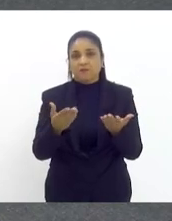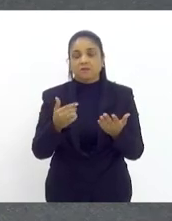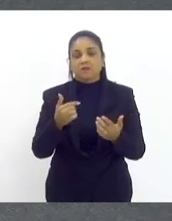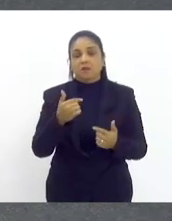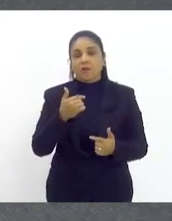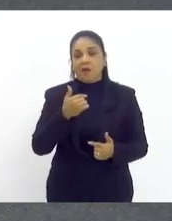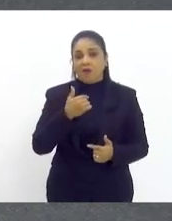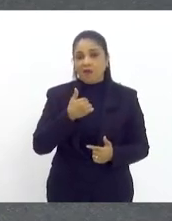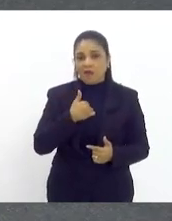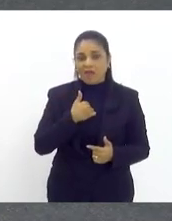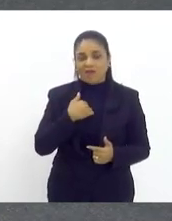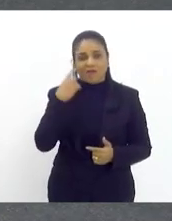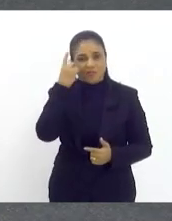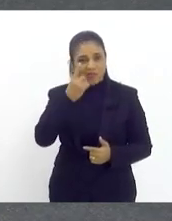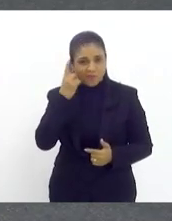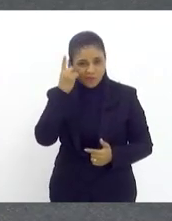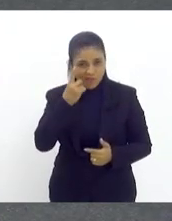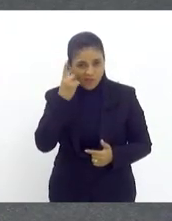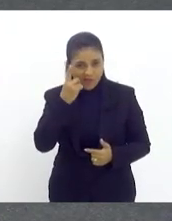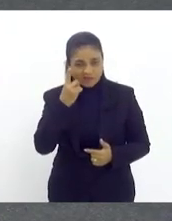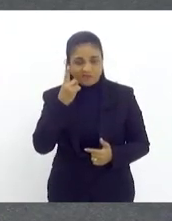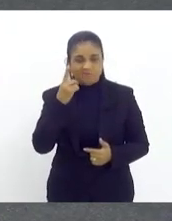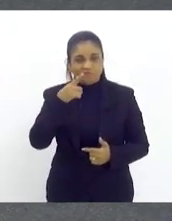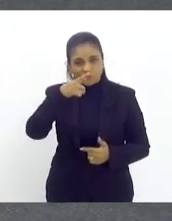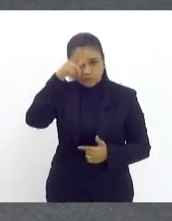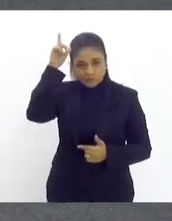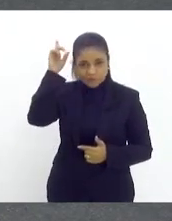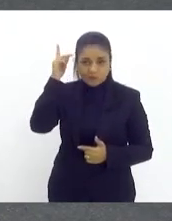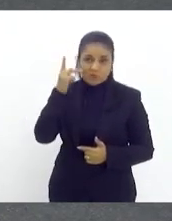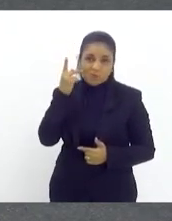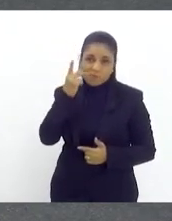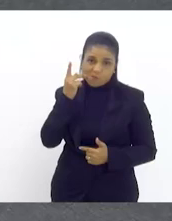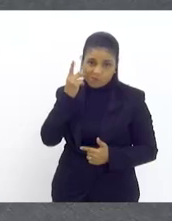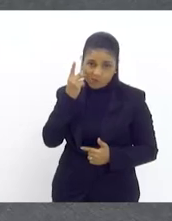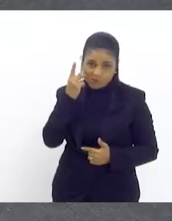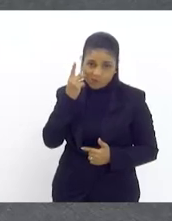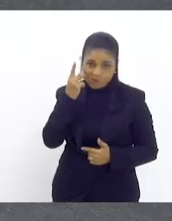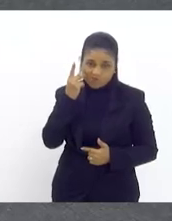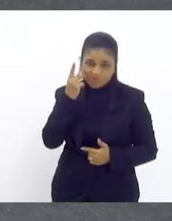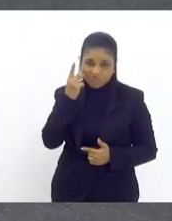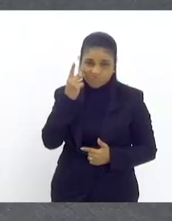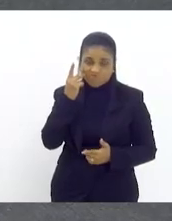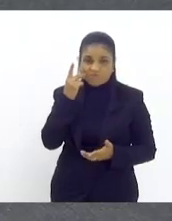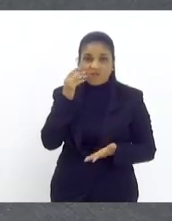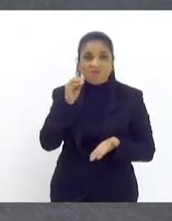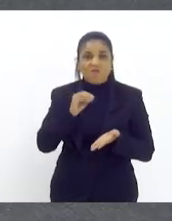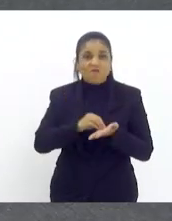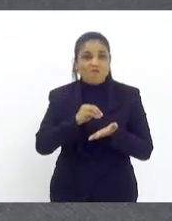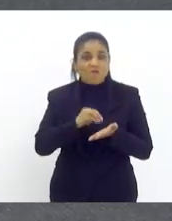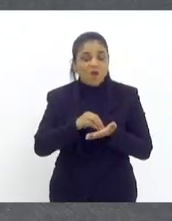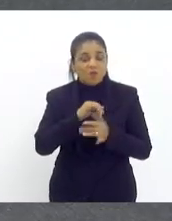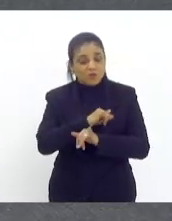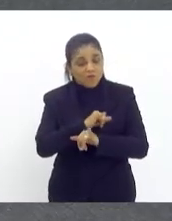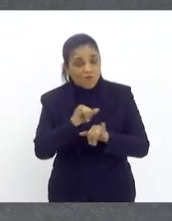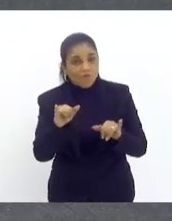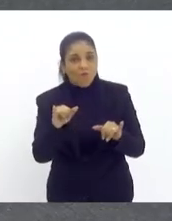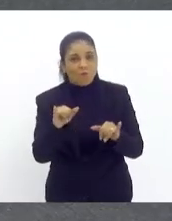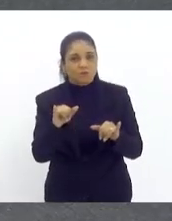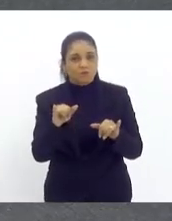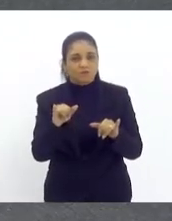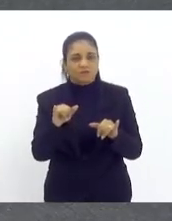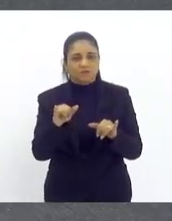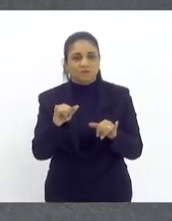decano Deputado municipal há uma certa desinformação né uma certa